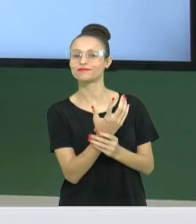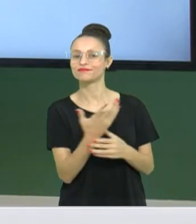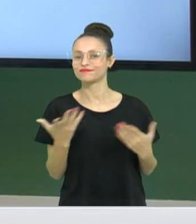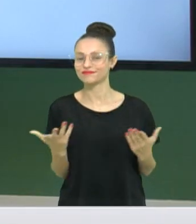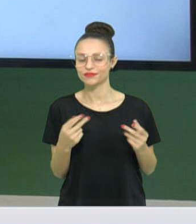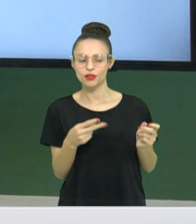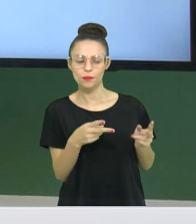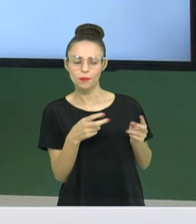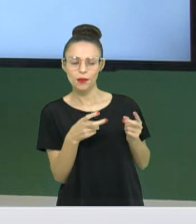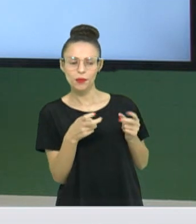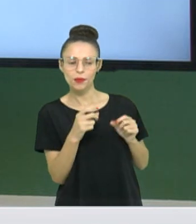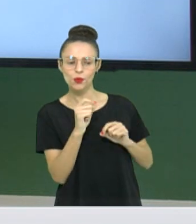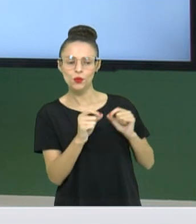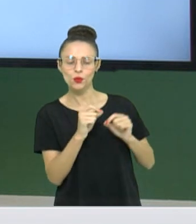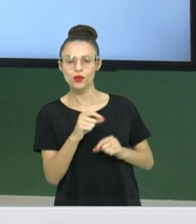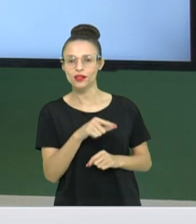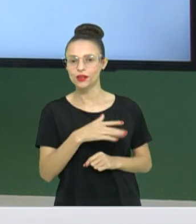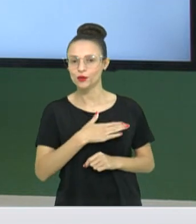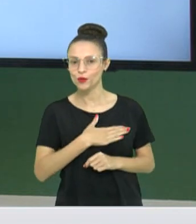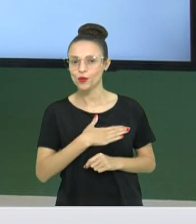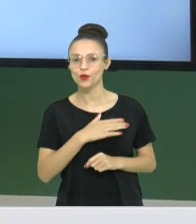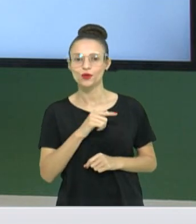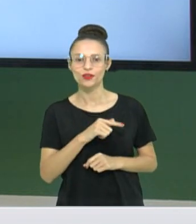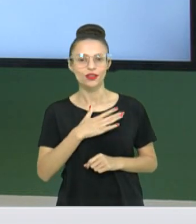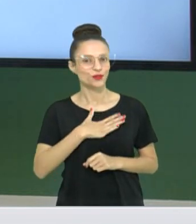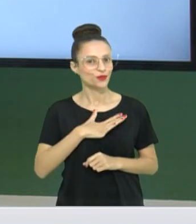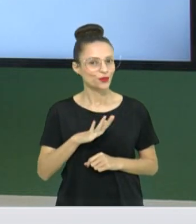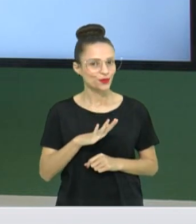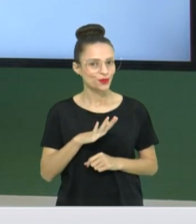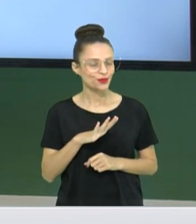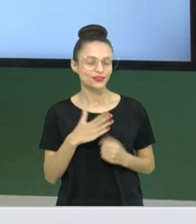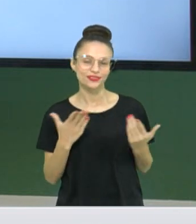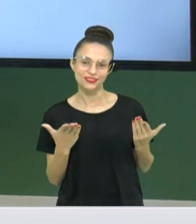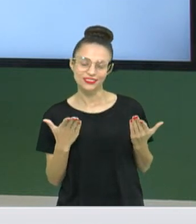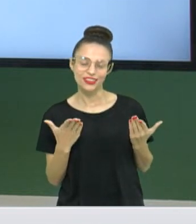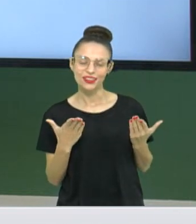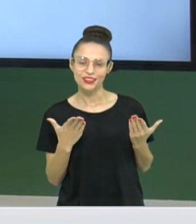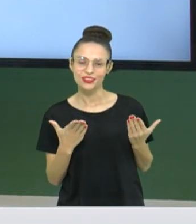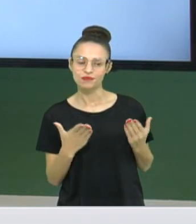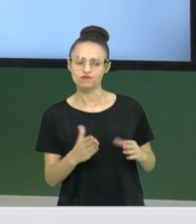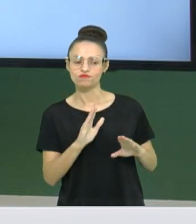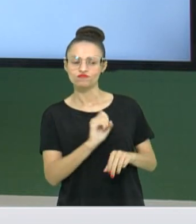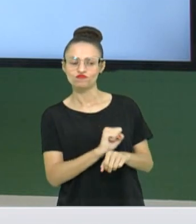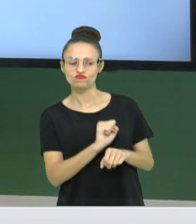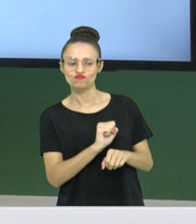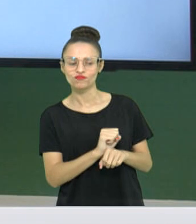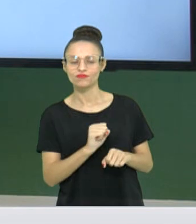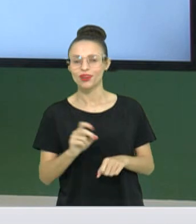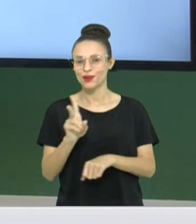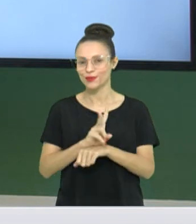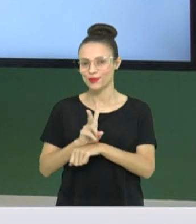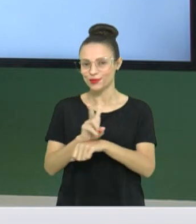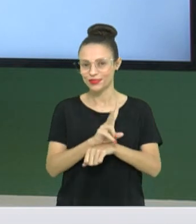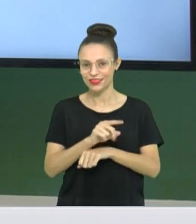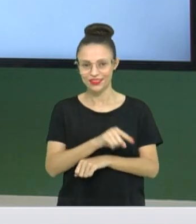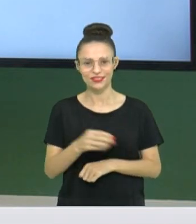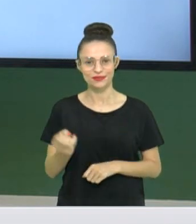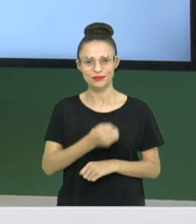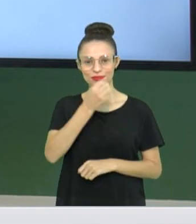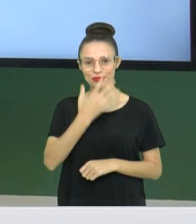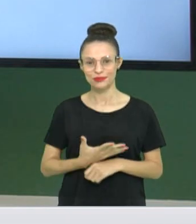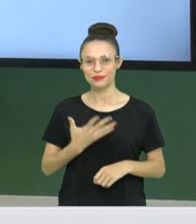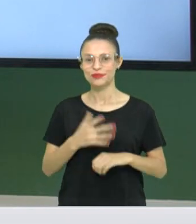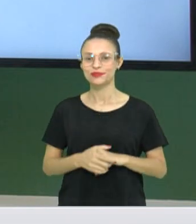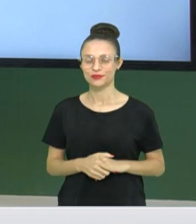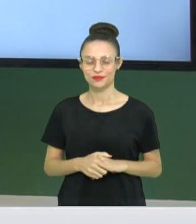e observar o que é que ela gosta, o que é que ela não gosta, deixar um tempo livre para cuidar dela, tá certo? Isso é muito bom.